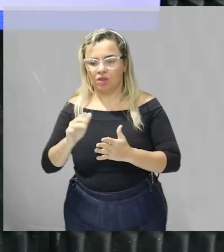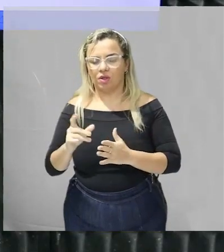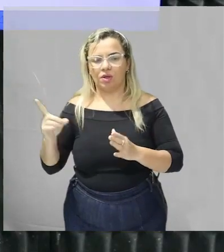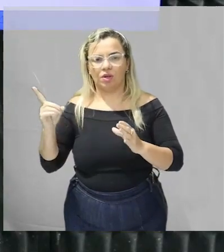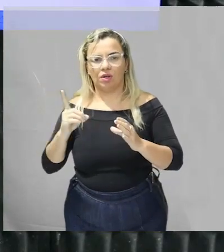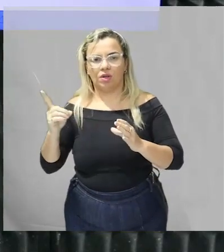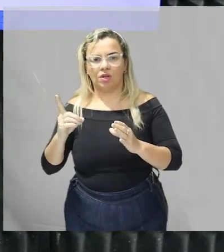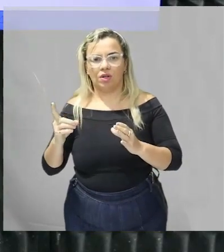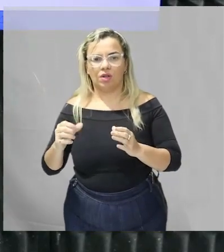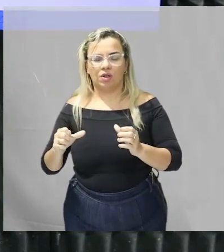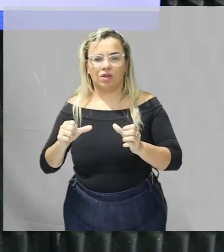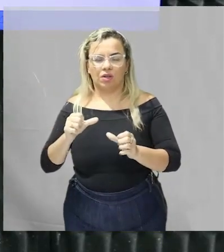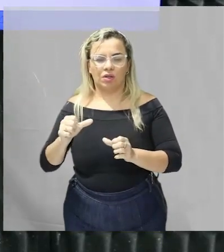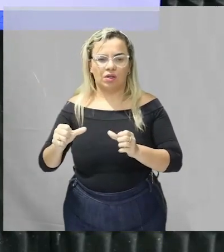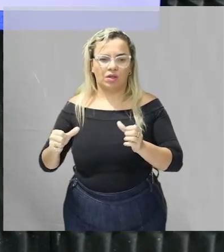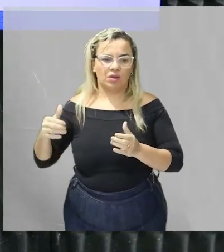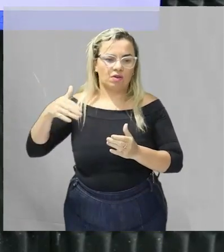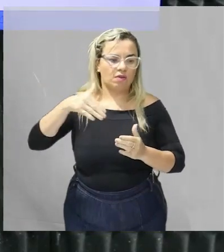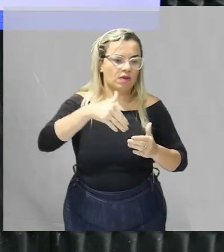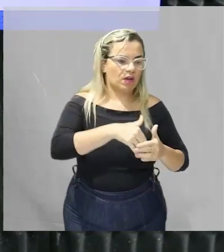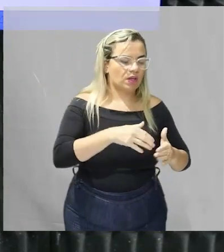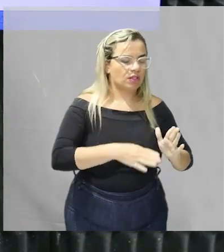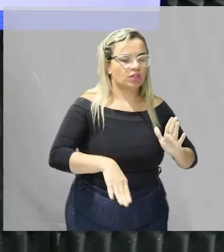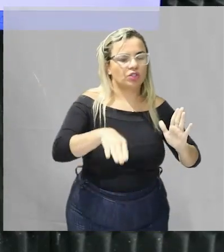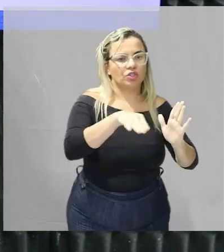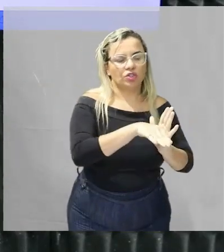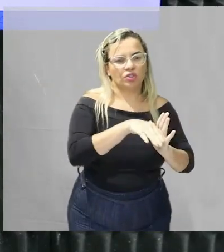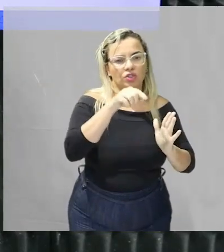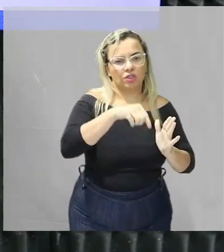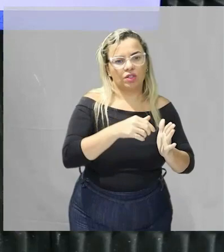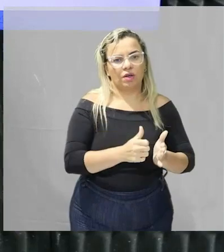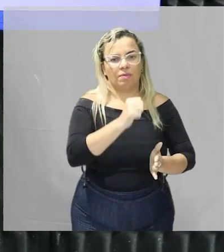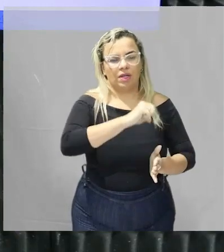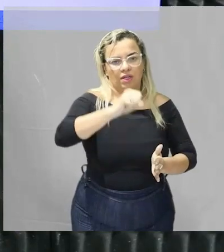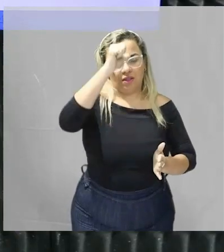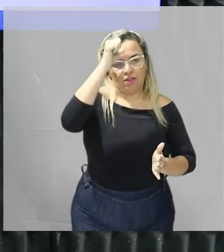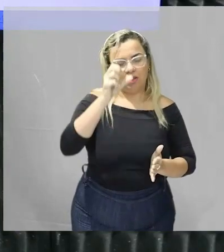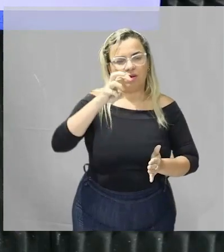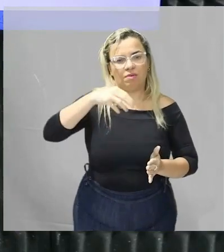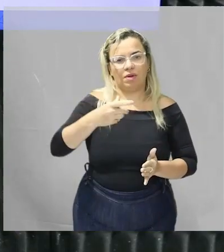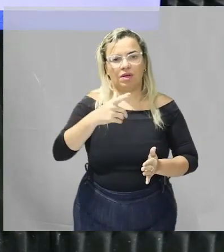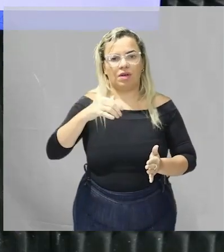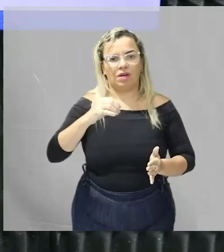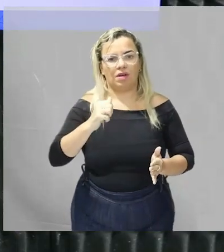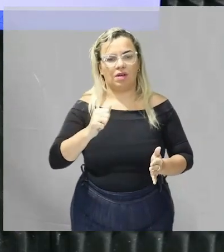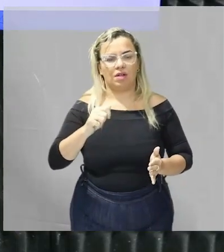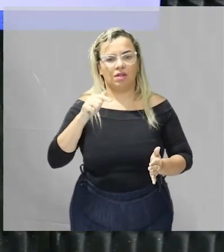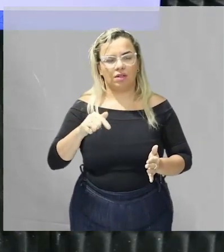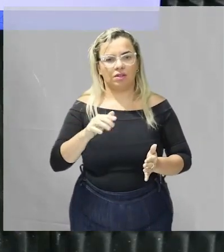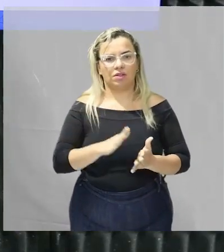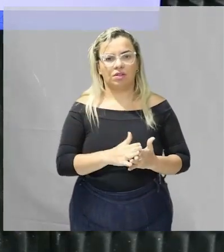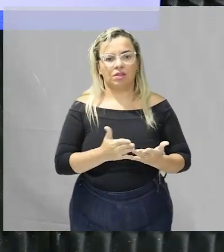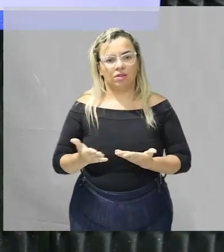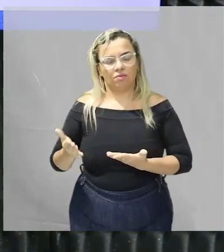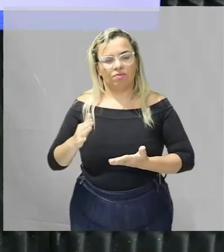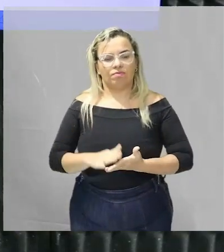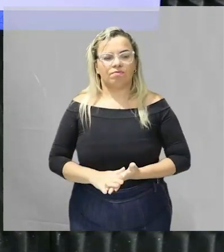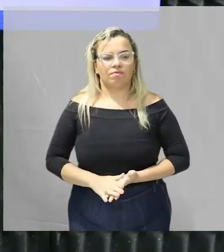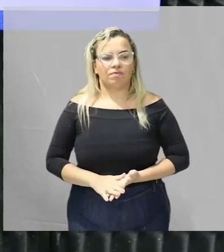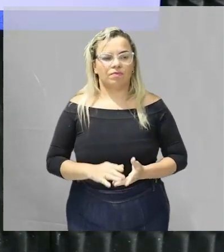Índia, para a Filipina, para a Malásia, de pessoas que são oriundos desses países, mas trabalham nos Estados Unidos. Errado. Letra